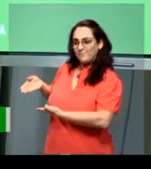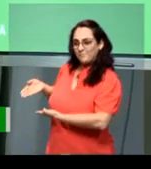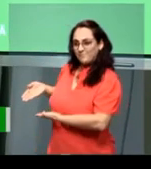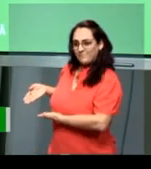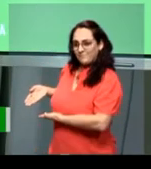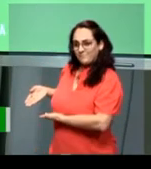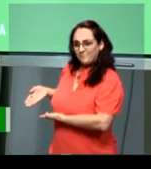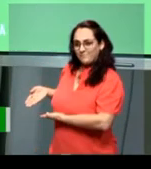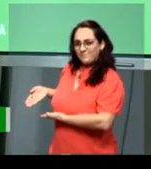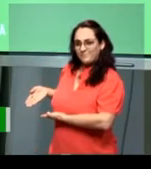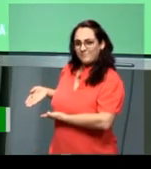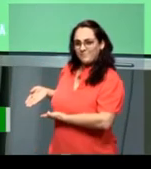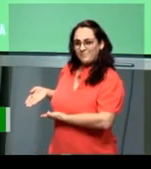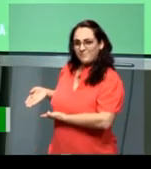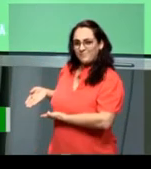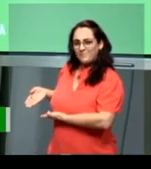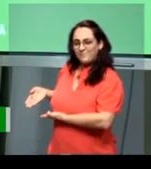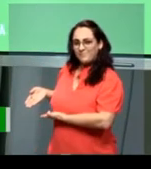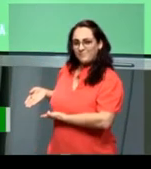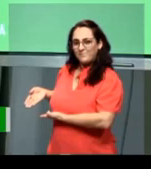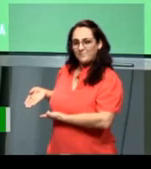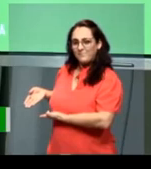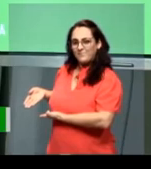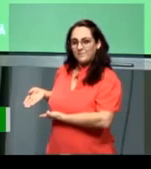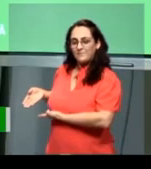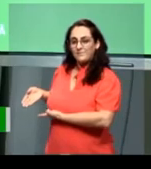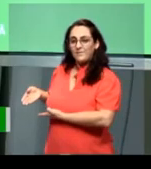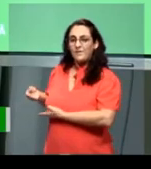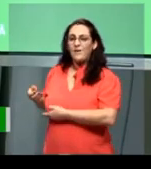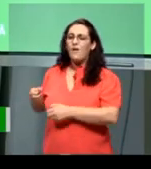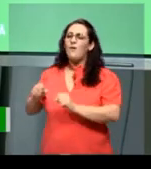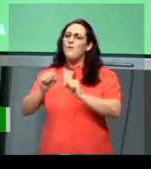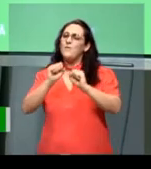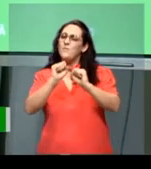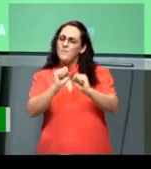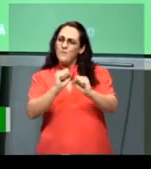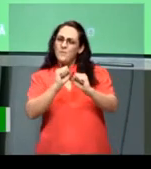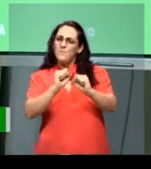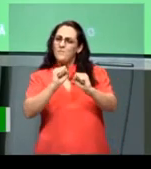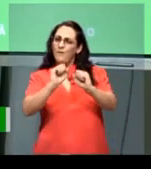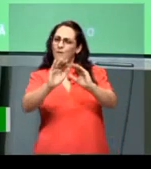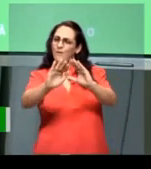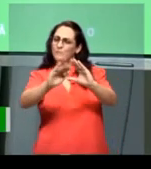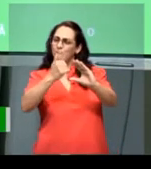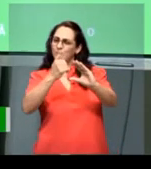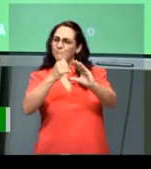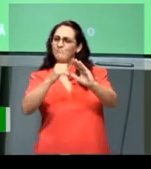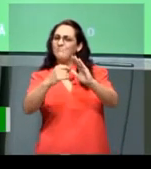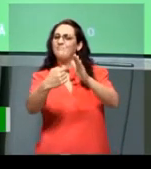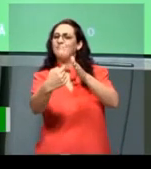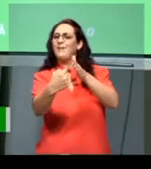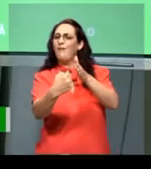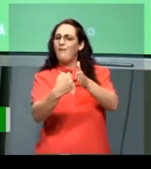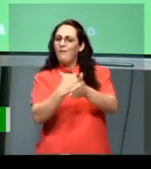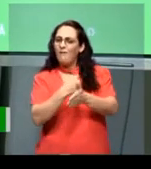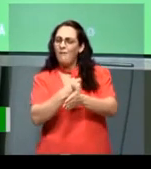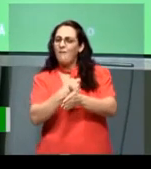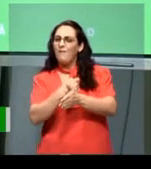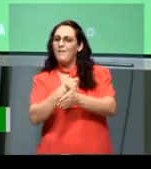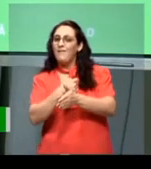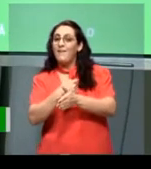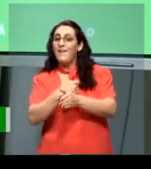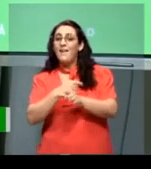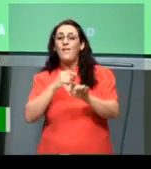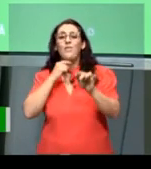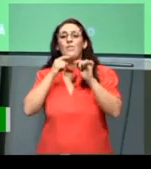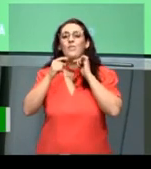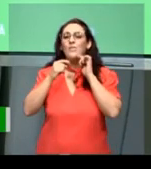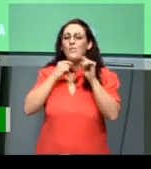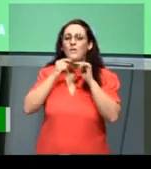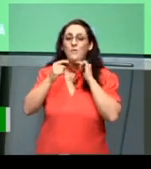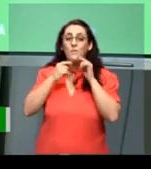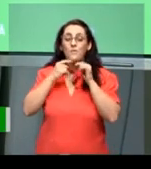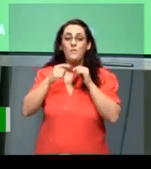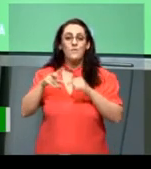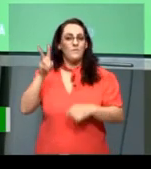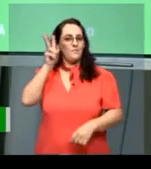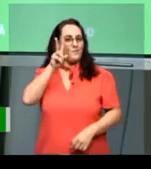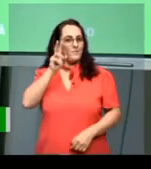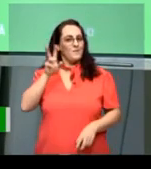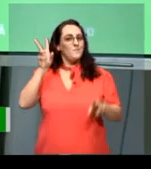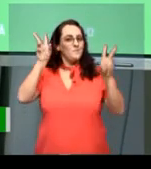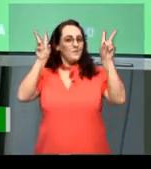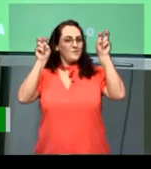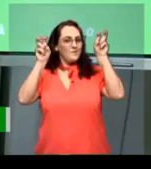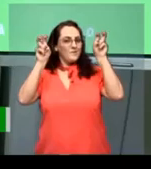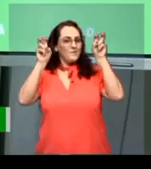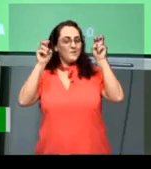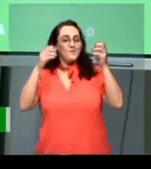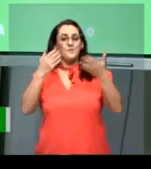para você aí na tela. Enquanto você envia suas dúvidas, nós vamos relembrar os temas das aulas de hoje.